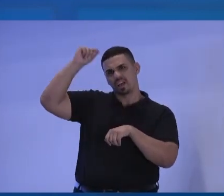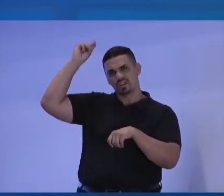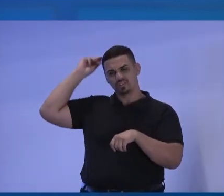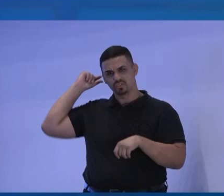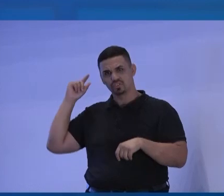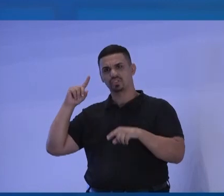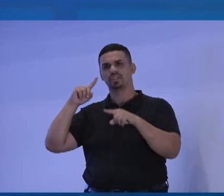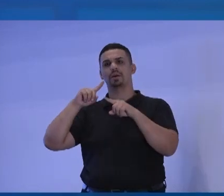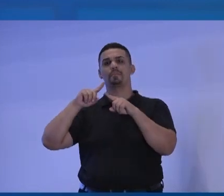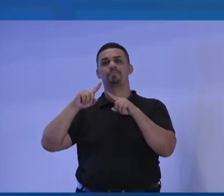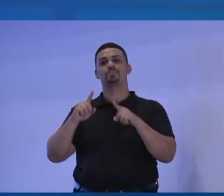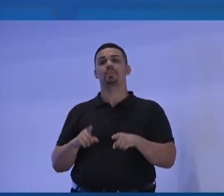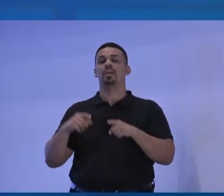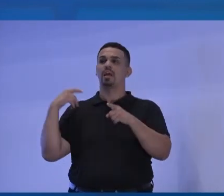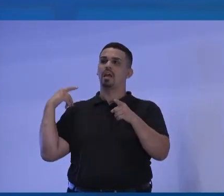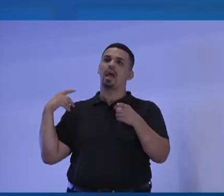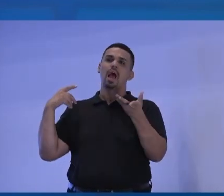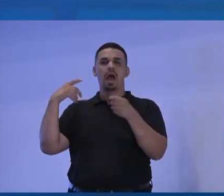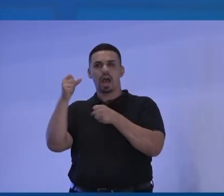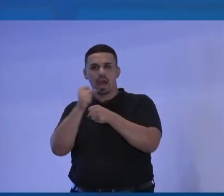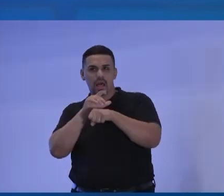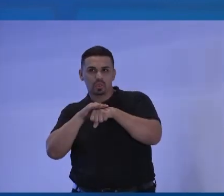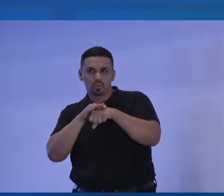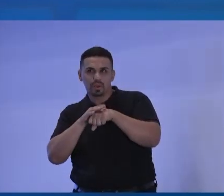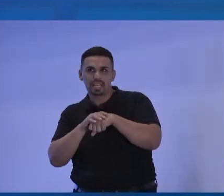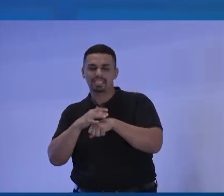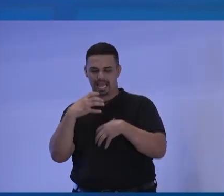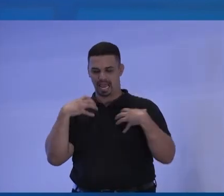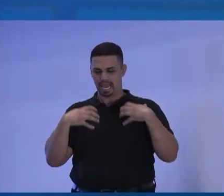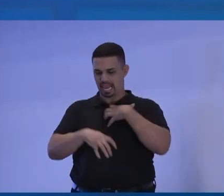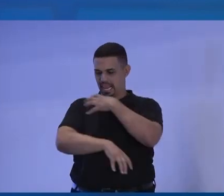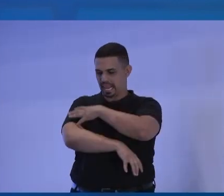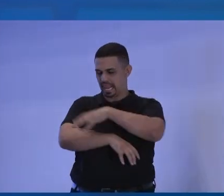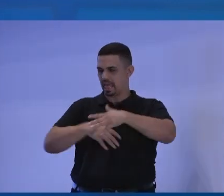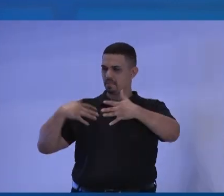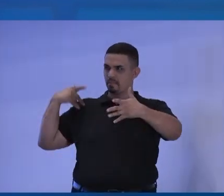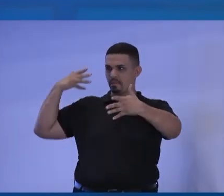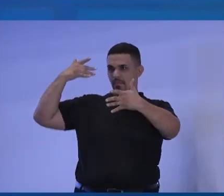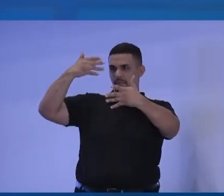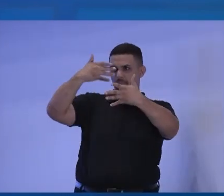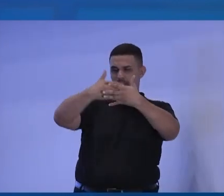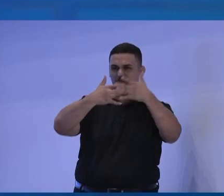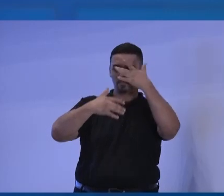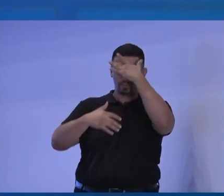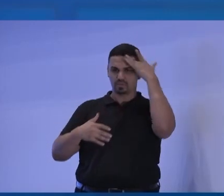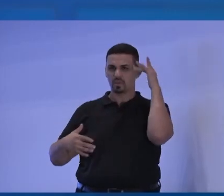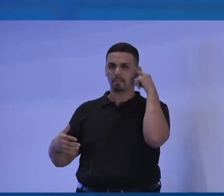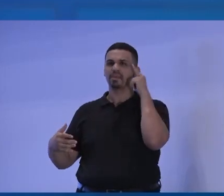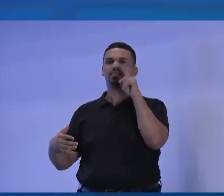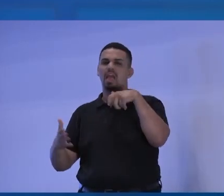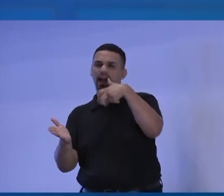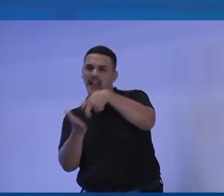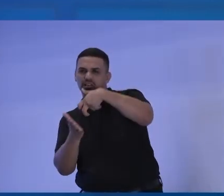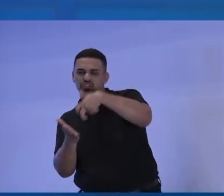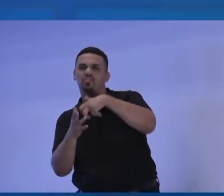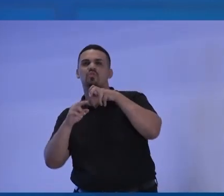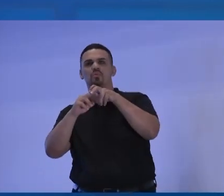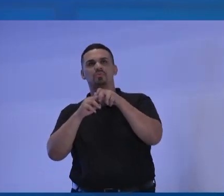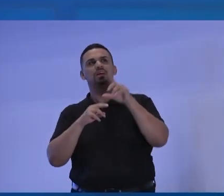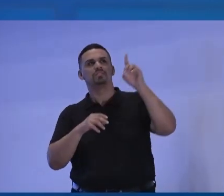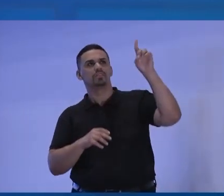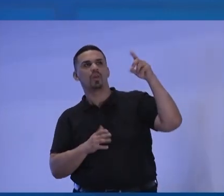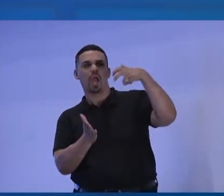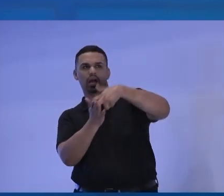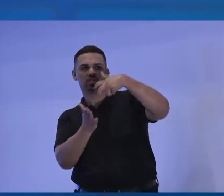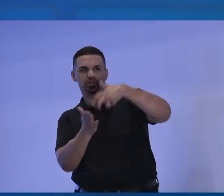né? A doença, ao longo desses anos todos, sempre foi vista como uma punição, um castigo divino, um pecado, né?